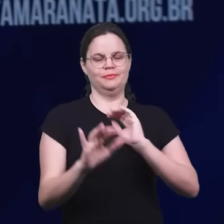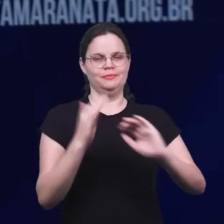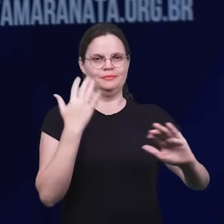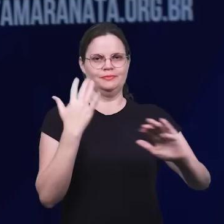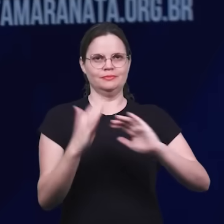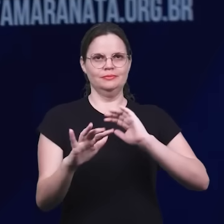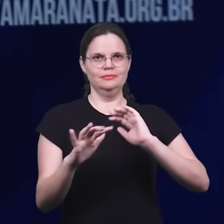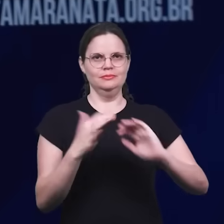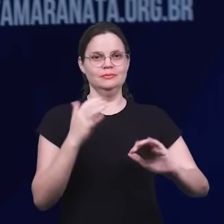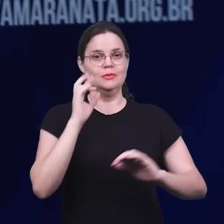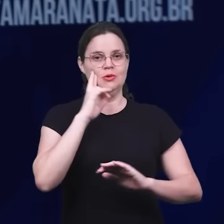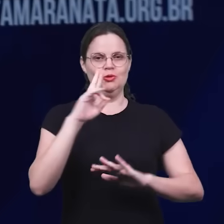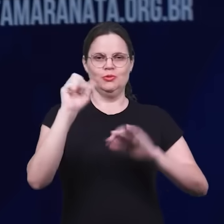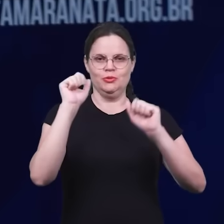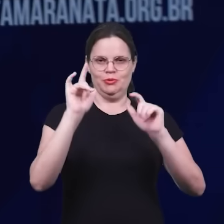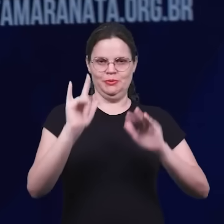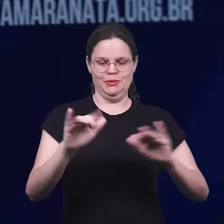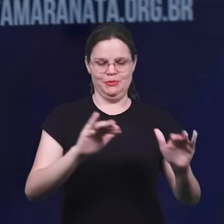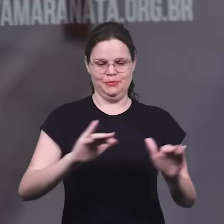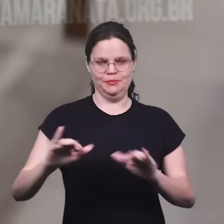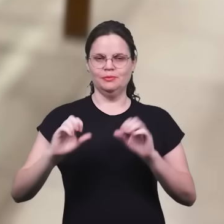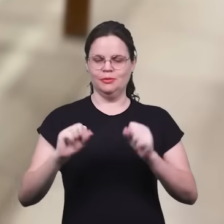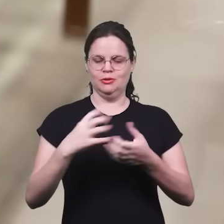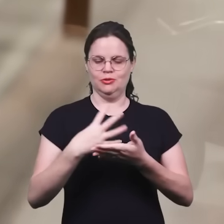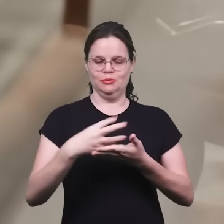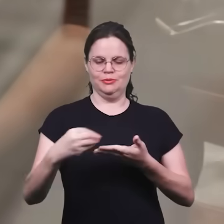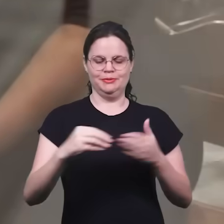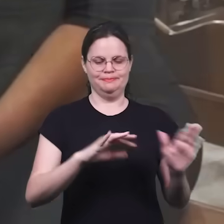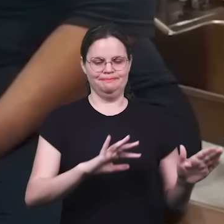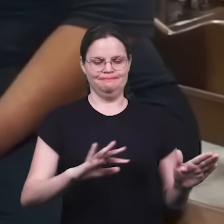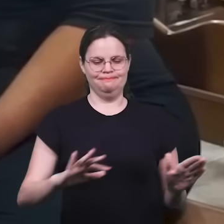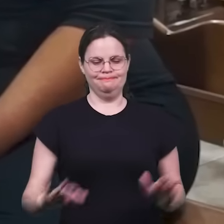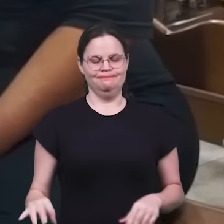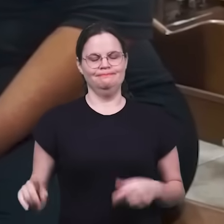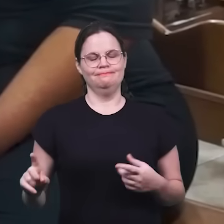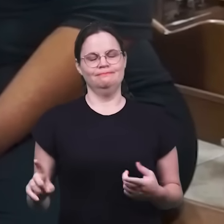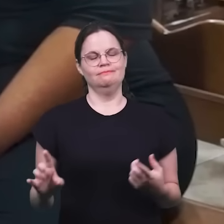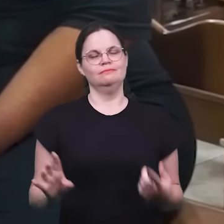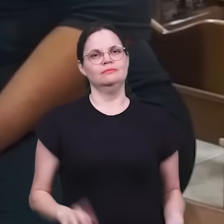Senhor. Que o Senhor possa nos abençoar.